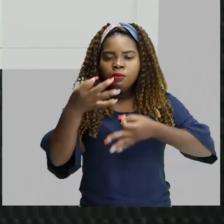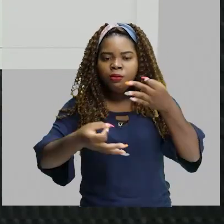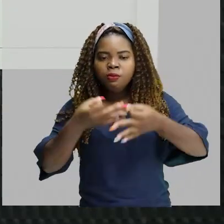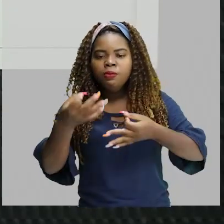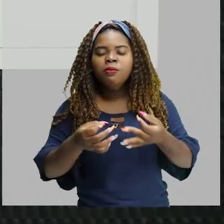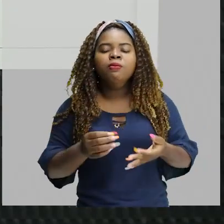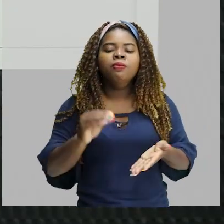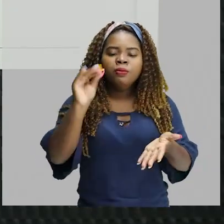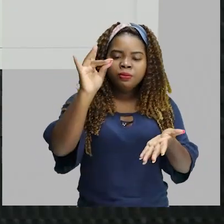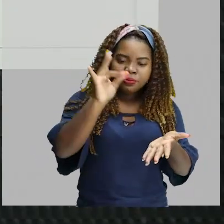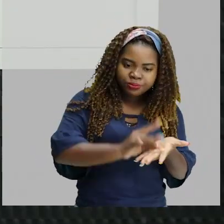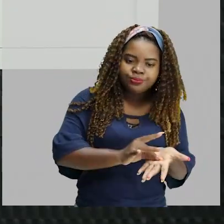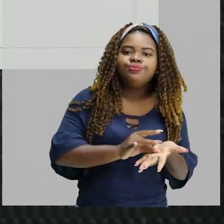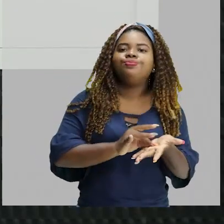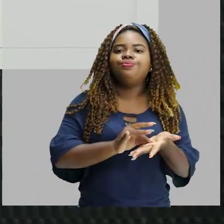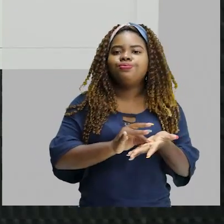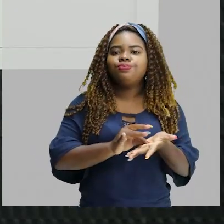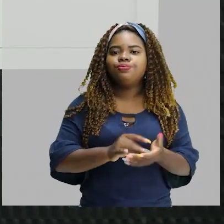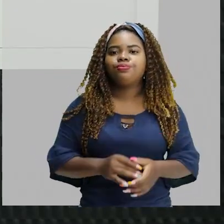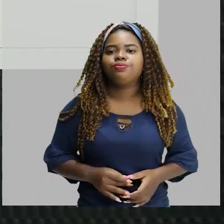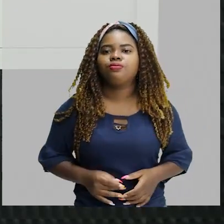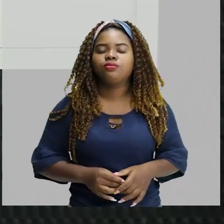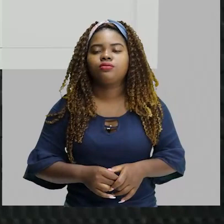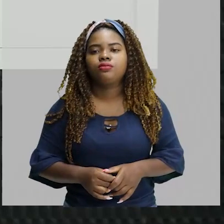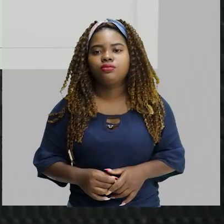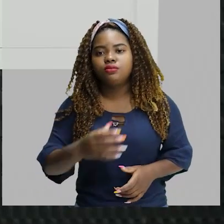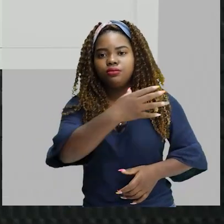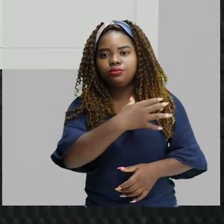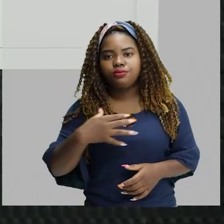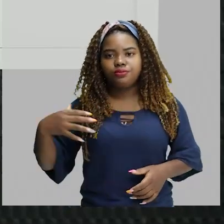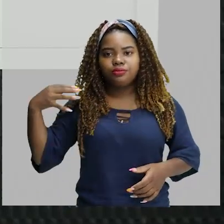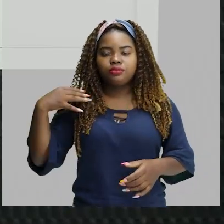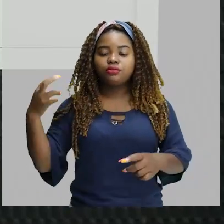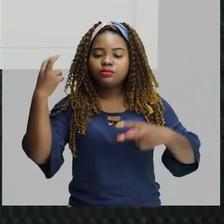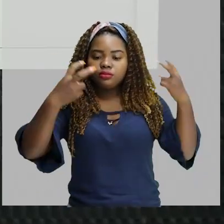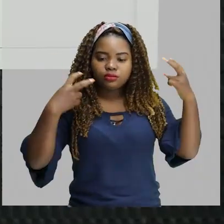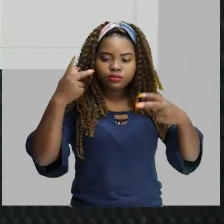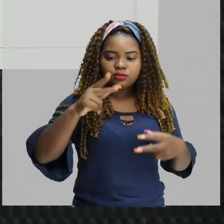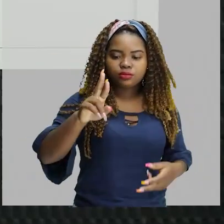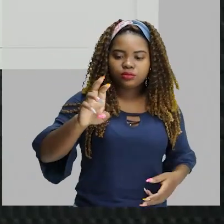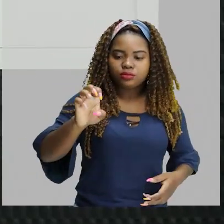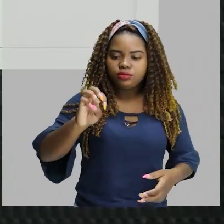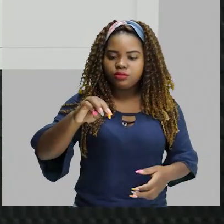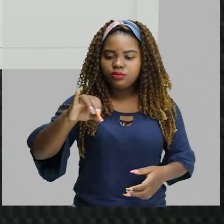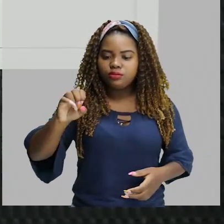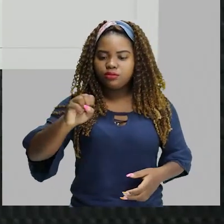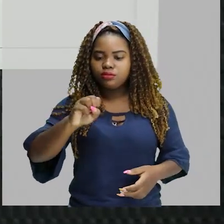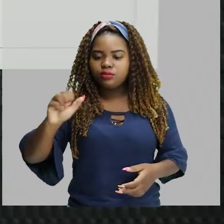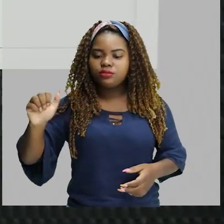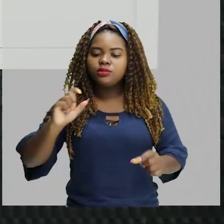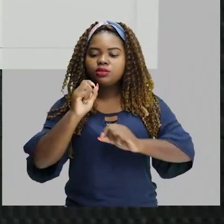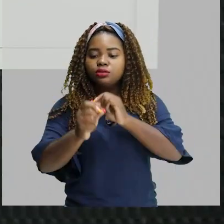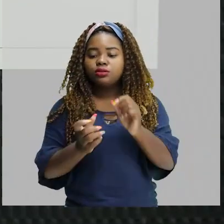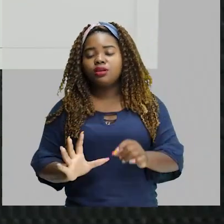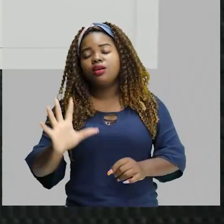a lógica aristotélica, quando ela está preocupada com as premissas e o que essas premissas vão gerar, ela está justamente com